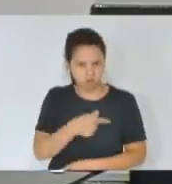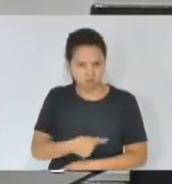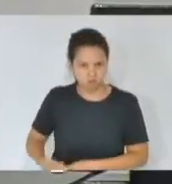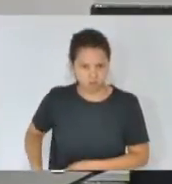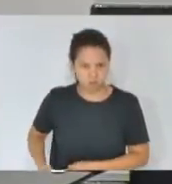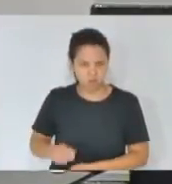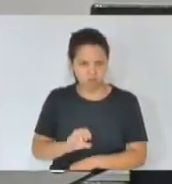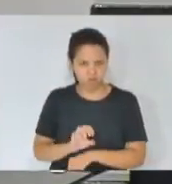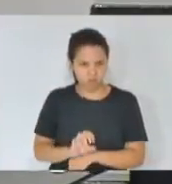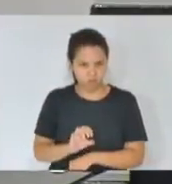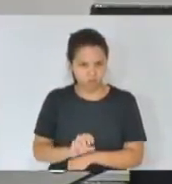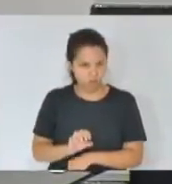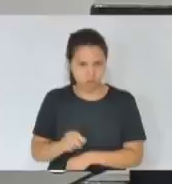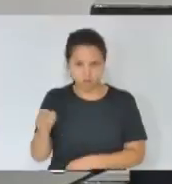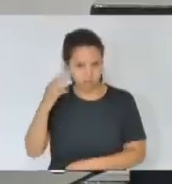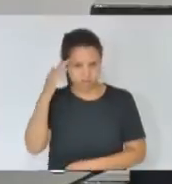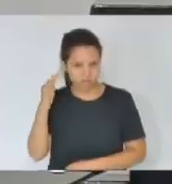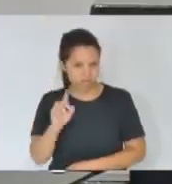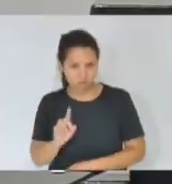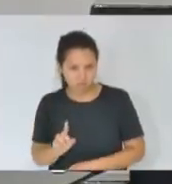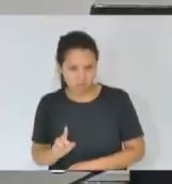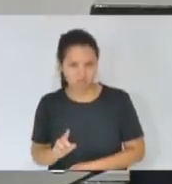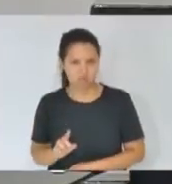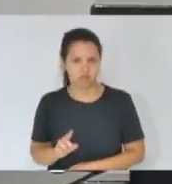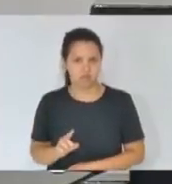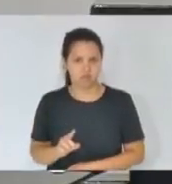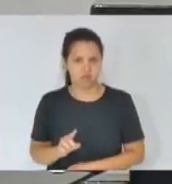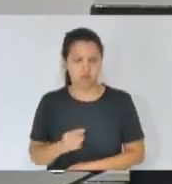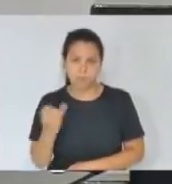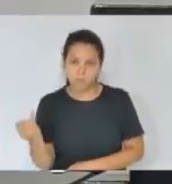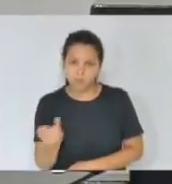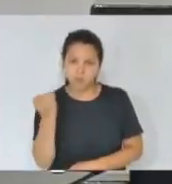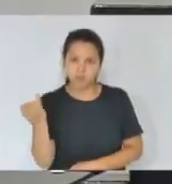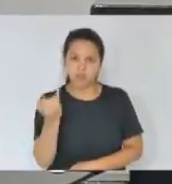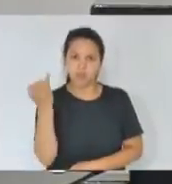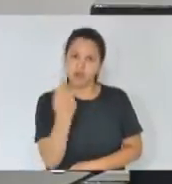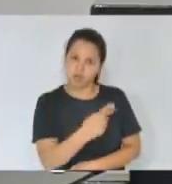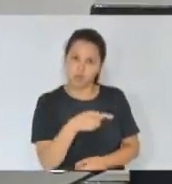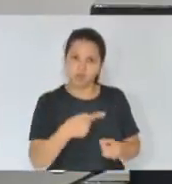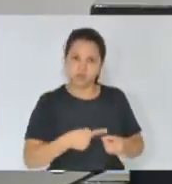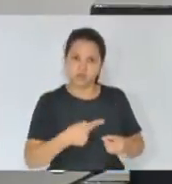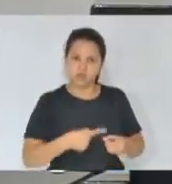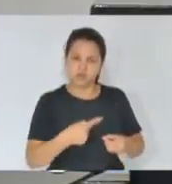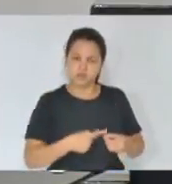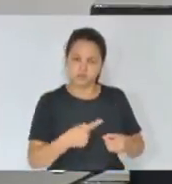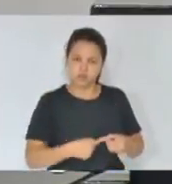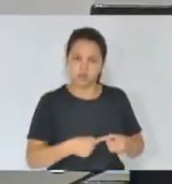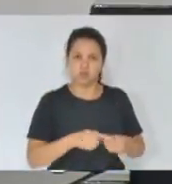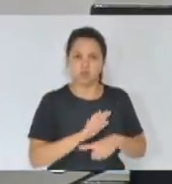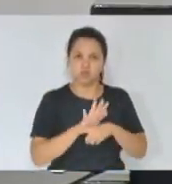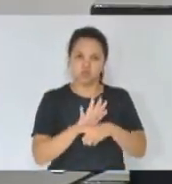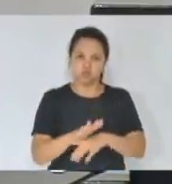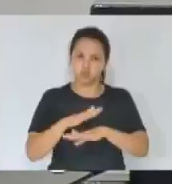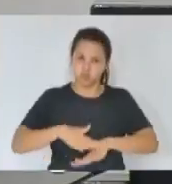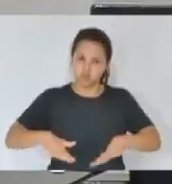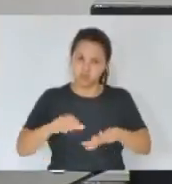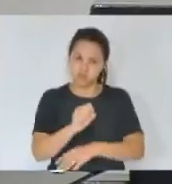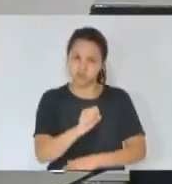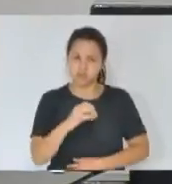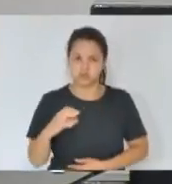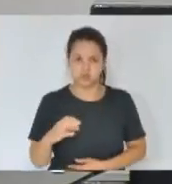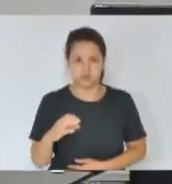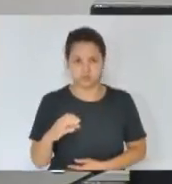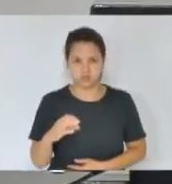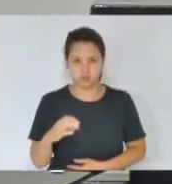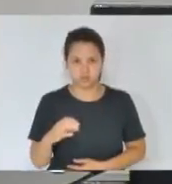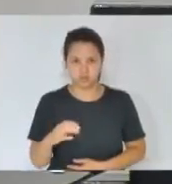compreende a importância desse município para Santa Catarina? Que negócio é esse? Que o